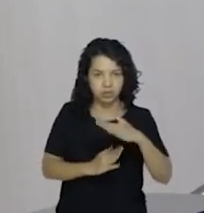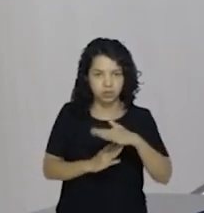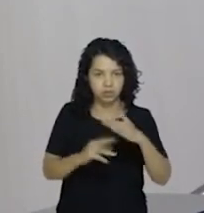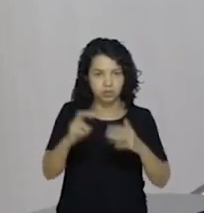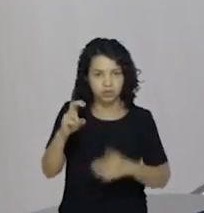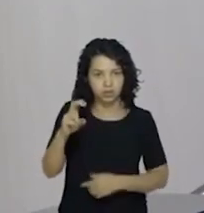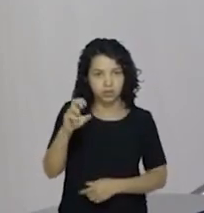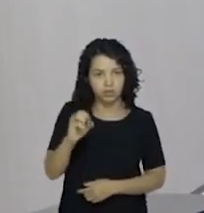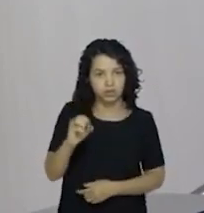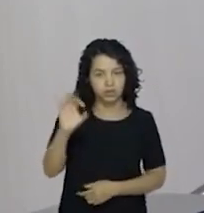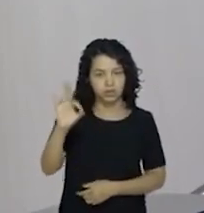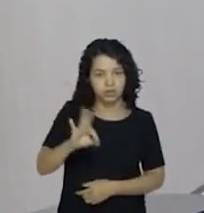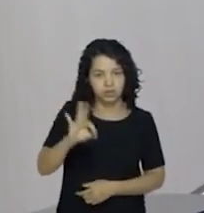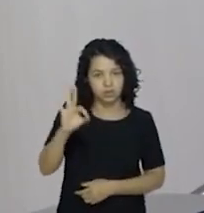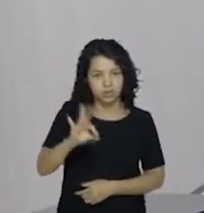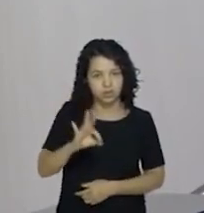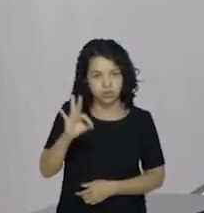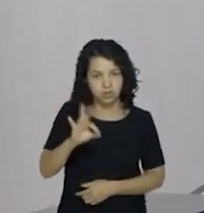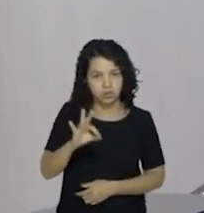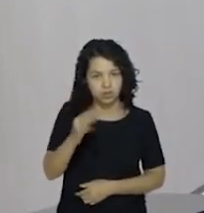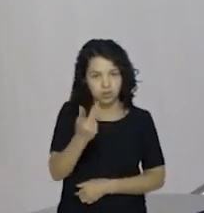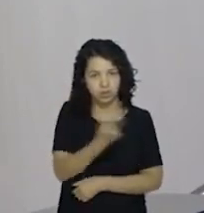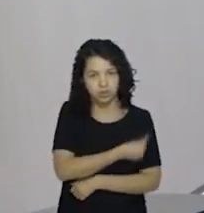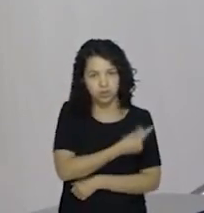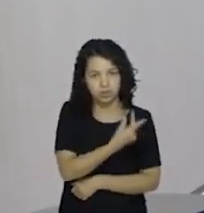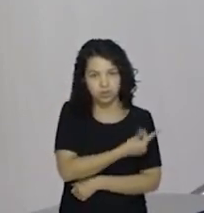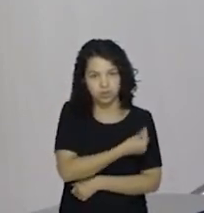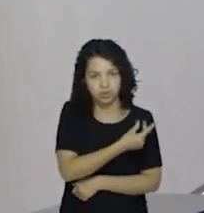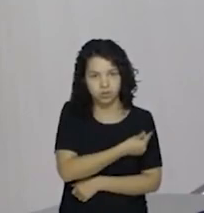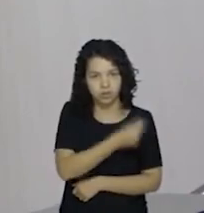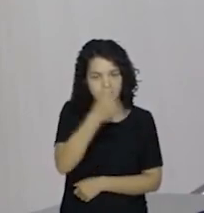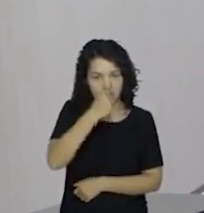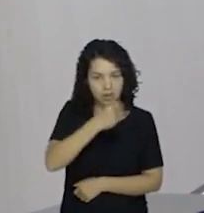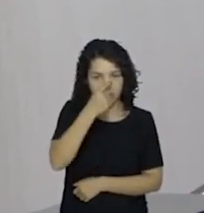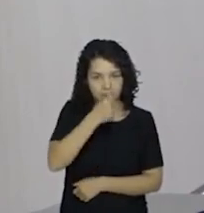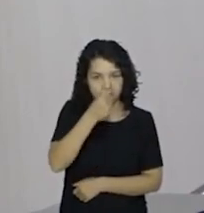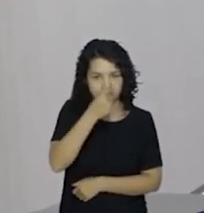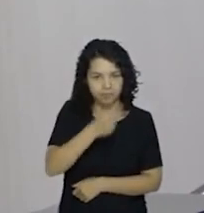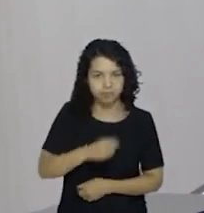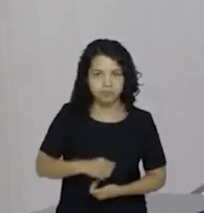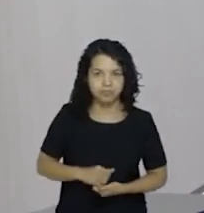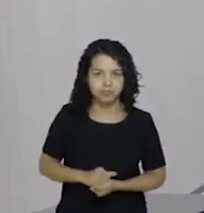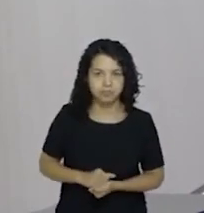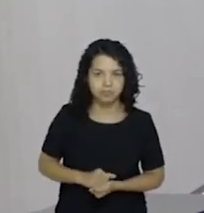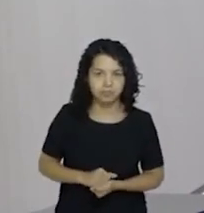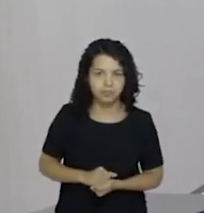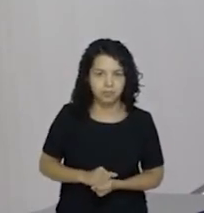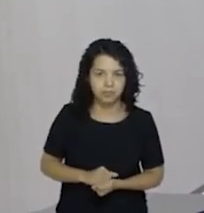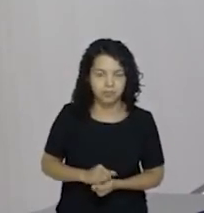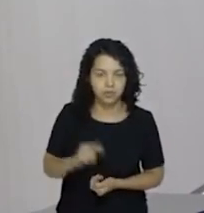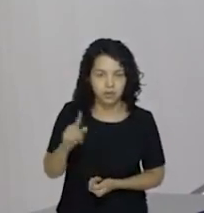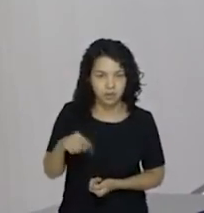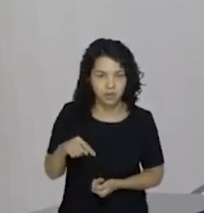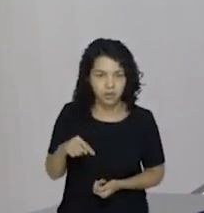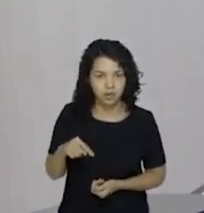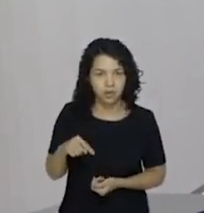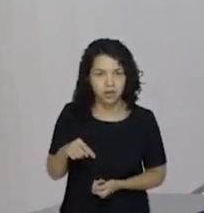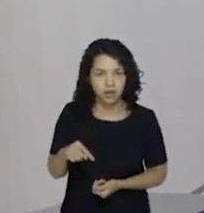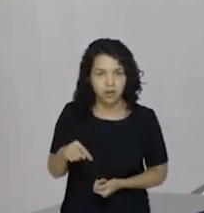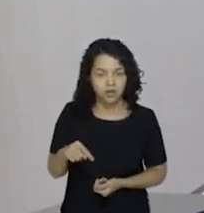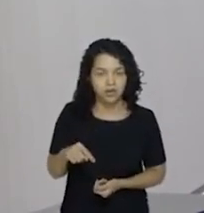50% da meta de vacinação na questão da gripe por exemplo e isso é um fator que